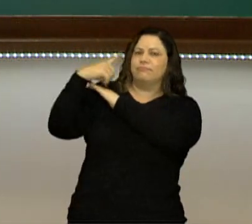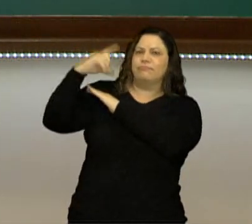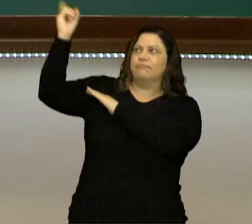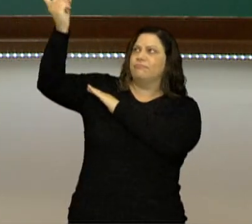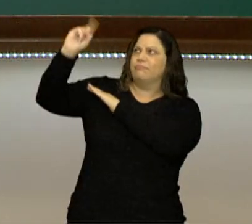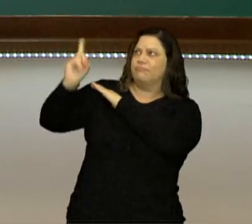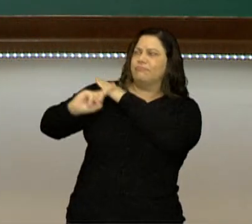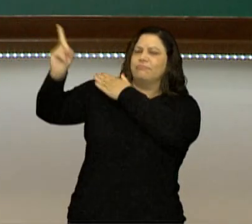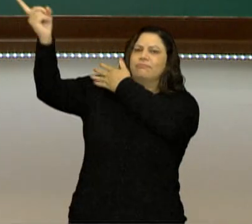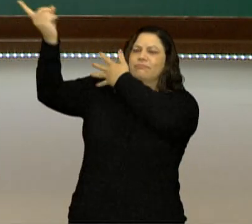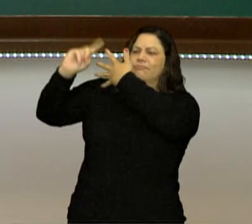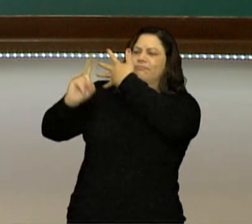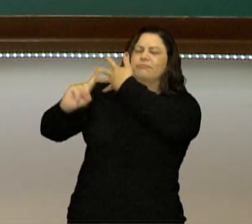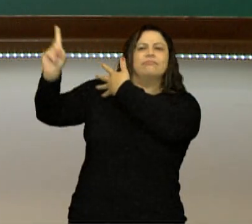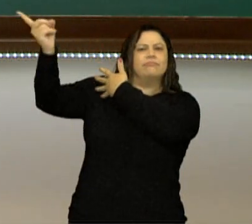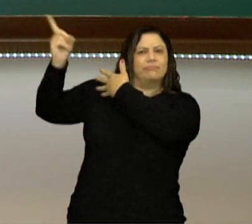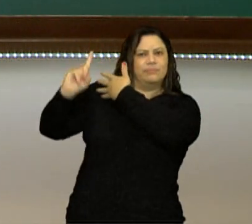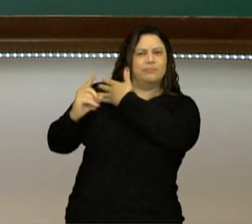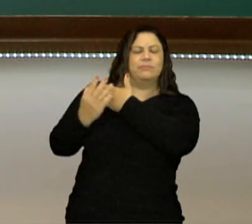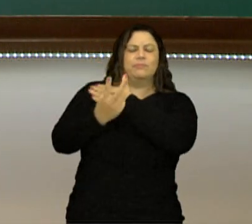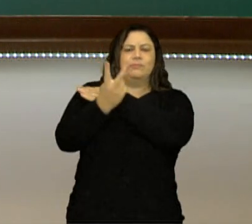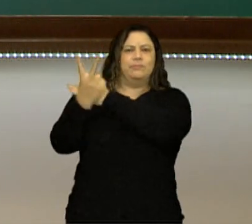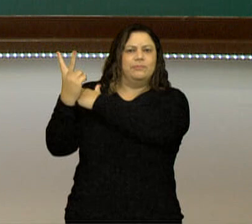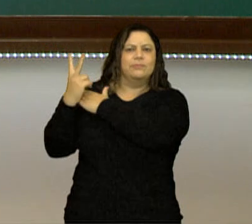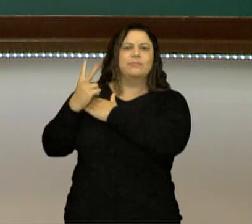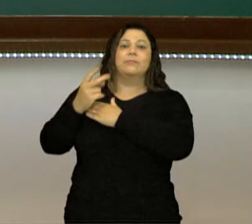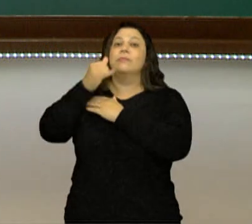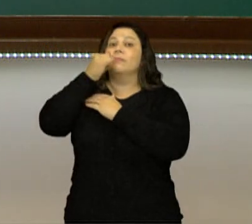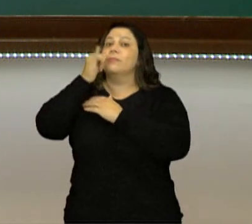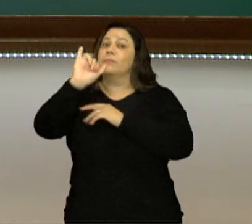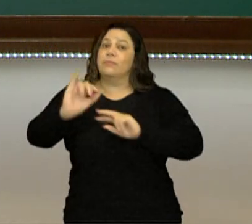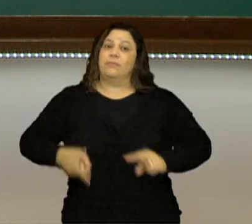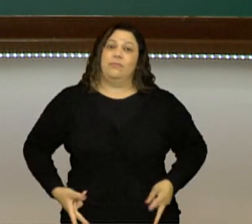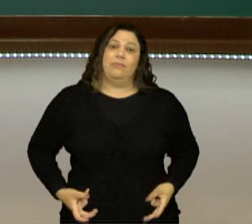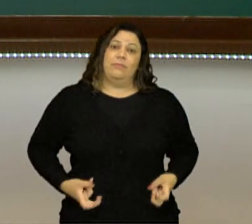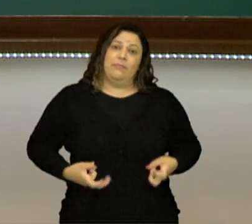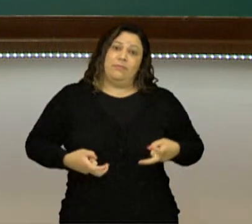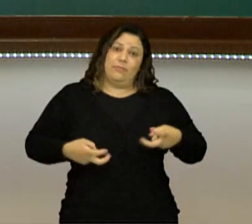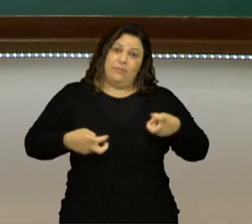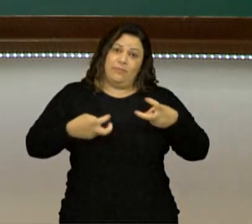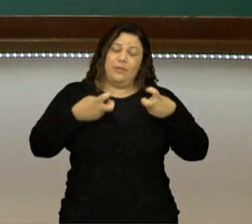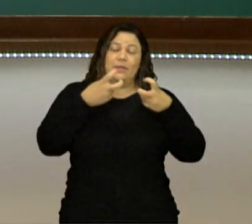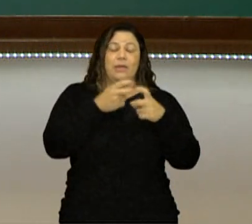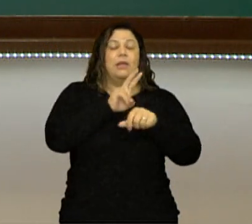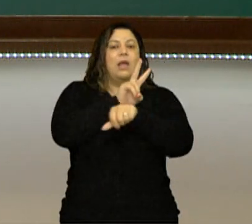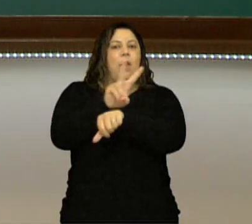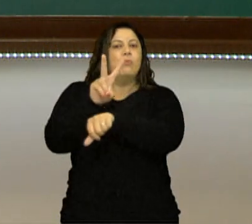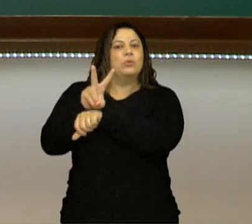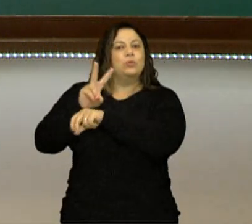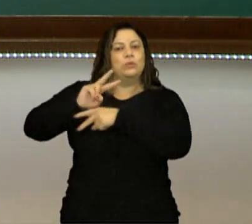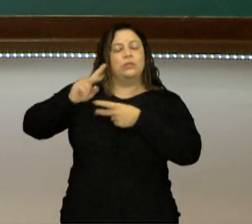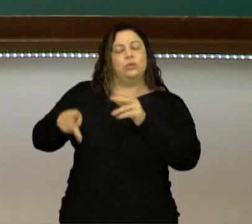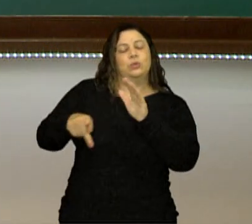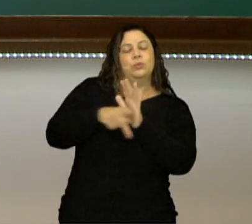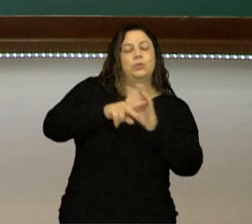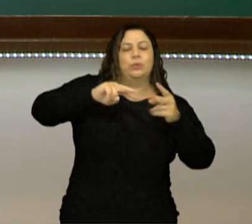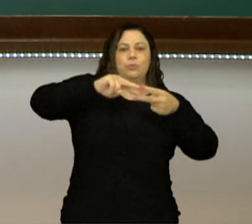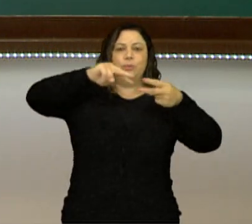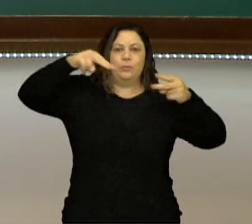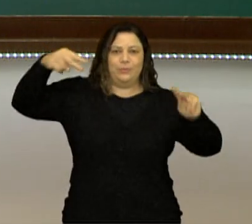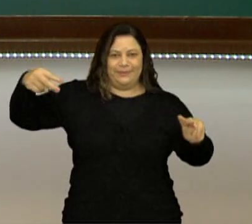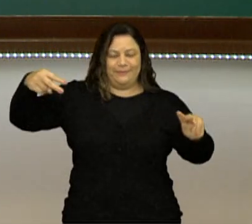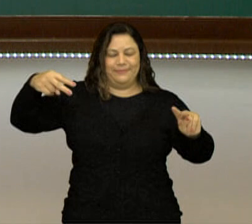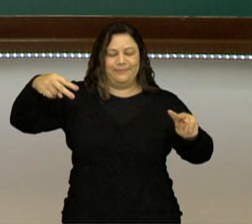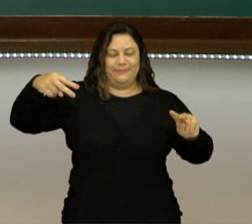ser agressivos, né? Evitando aí câncer, portanto, proteger o próprio DNA. O DNA produz e